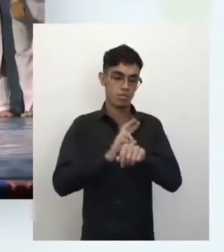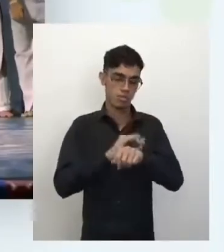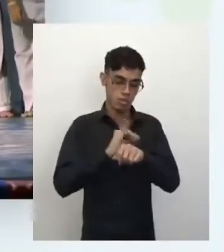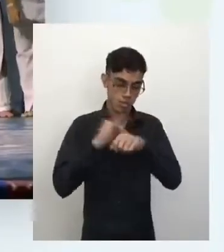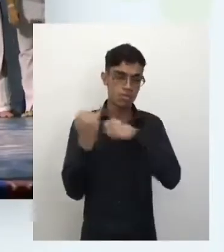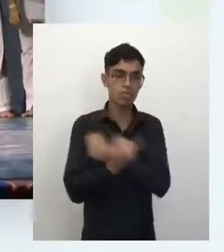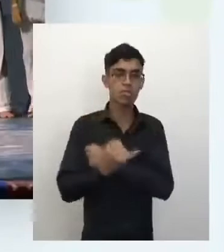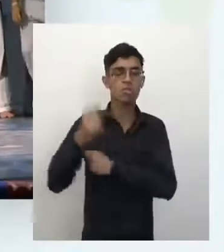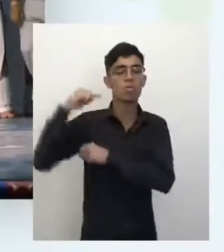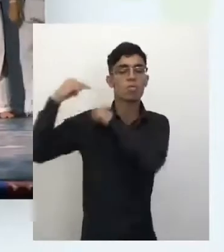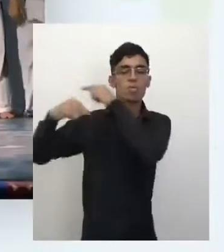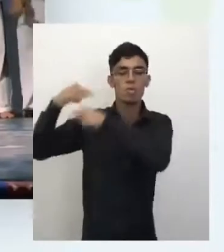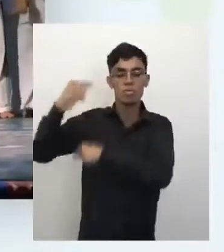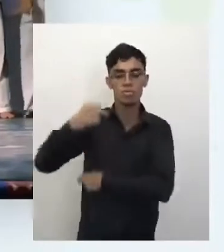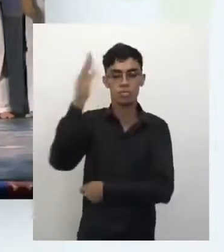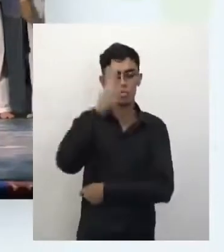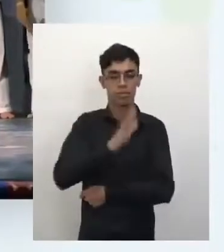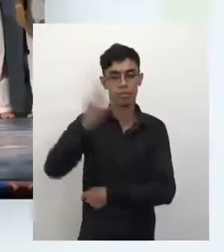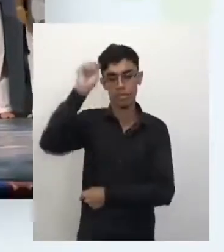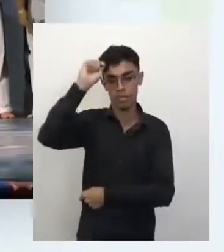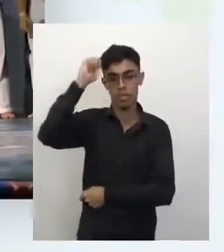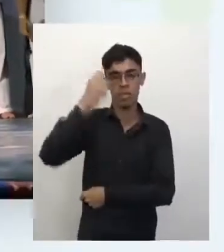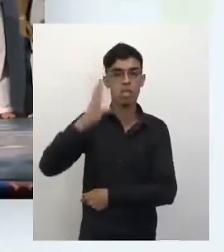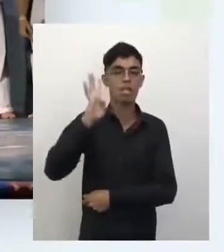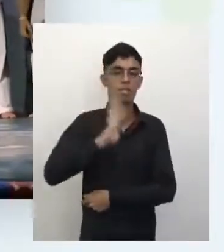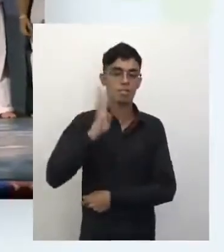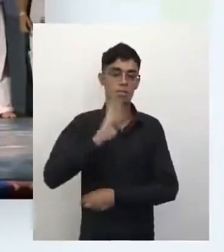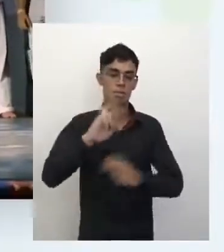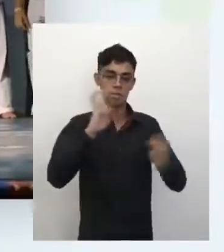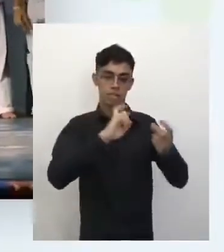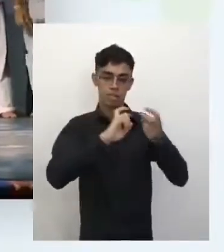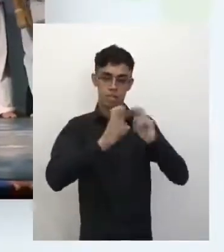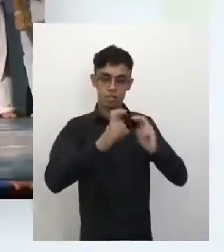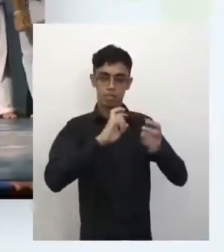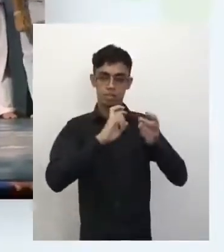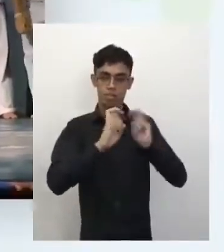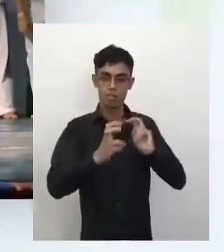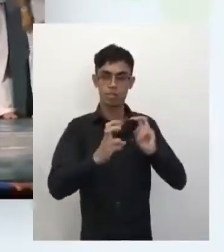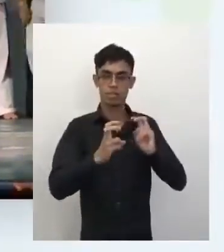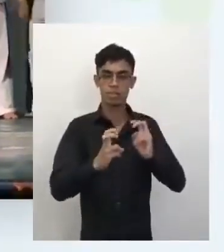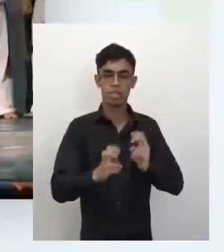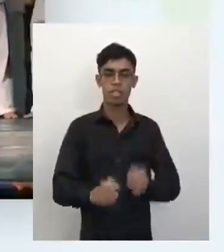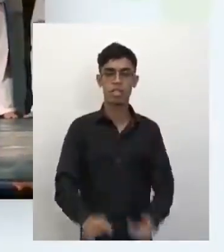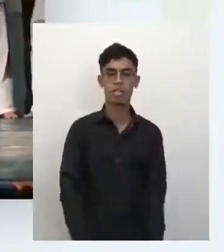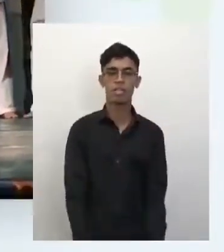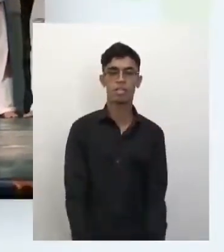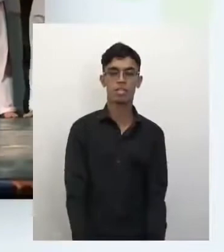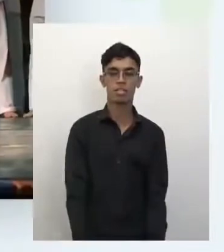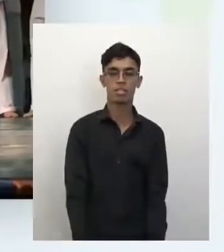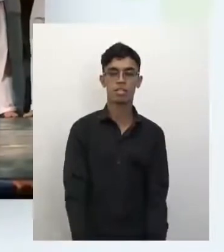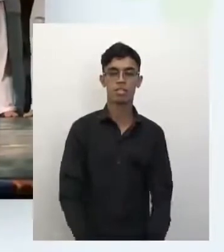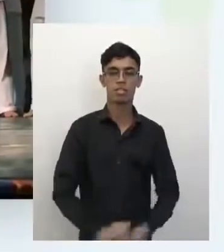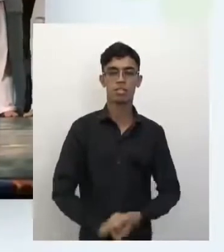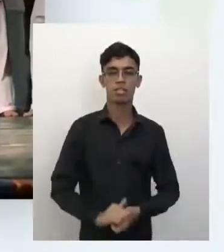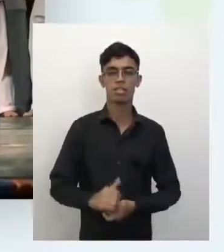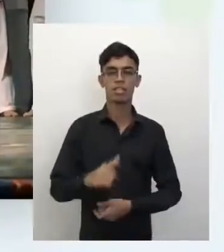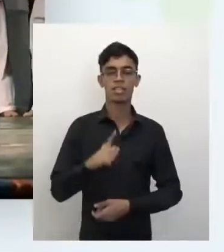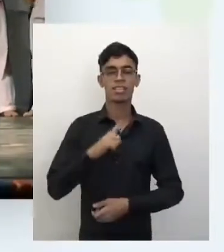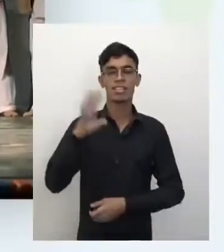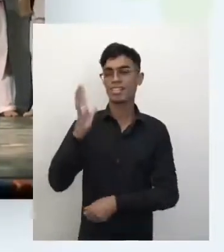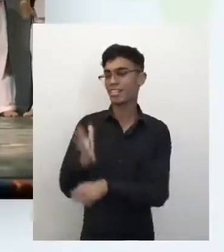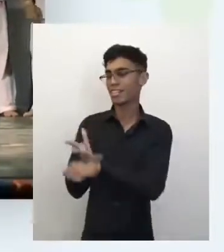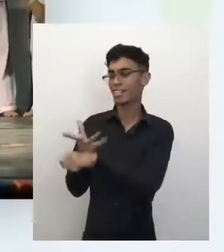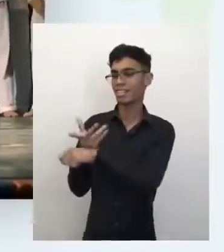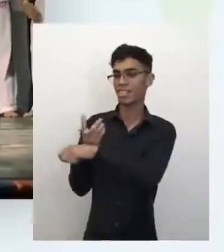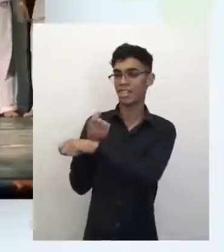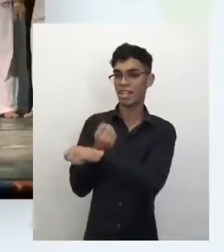é muito legal que seja a capoeira, a primeira grande questão, ou o primeiro grande evento seja